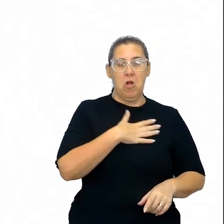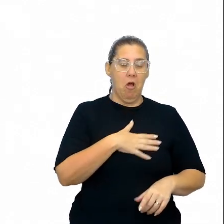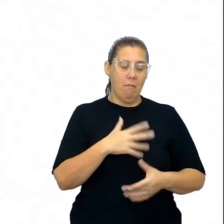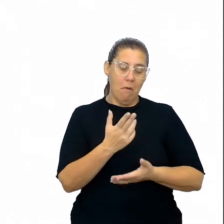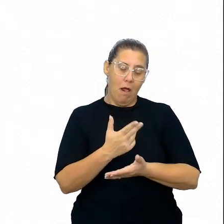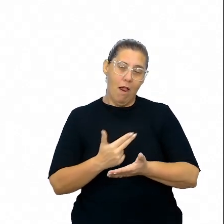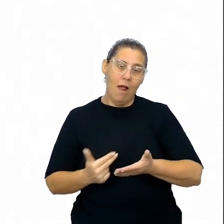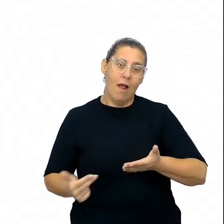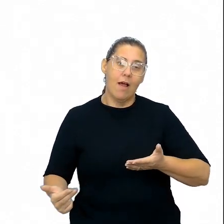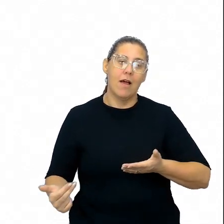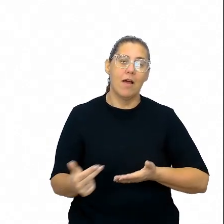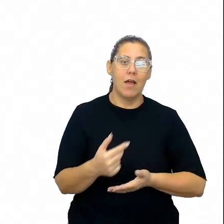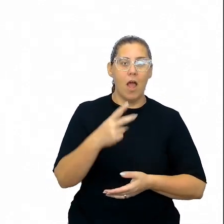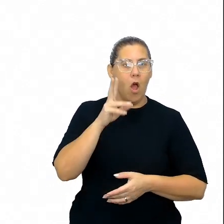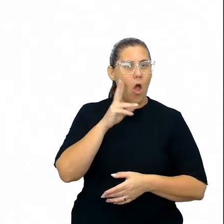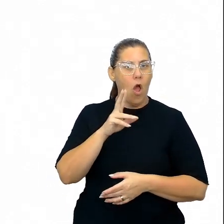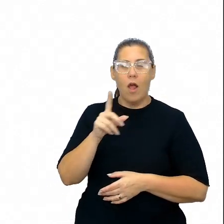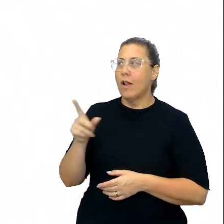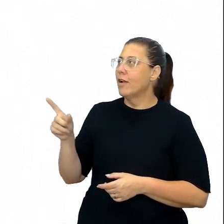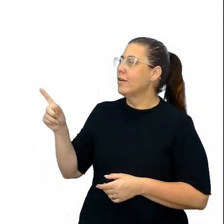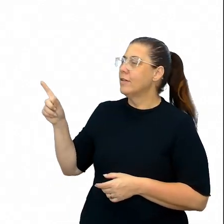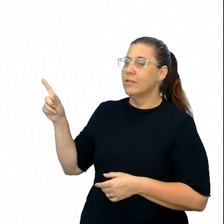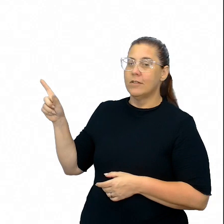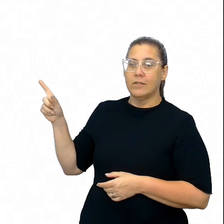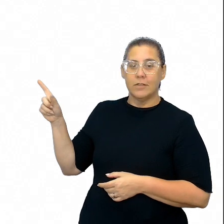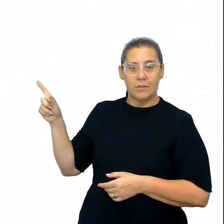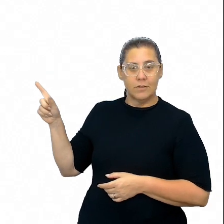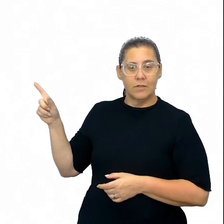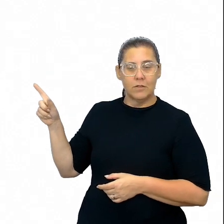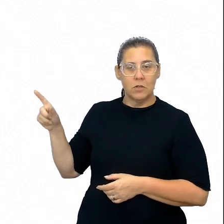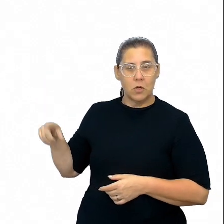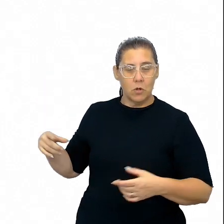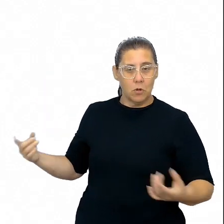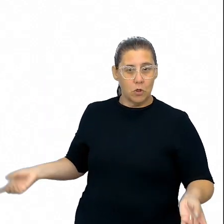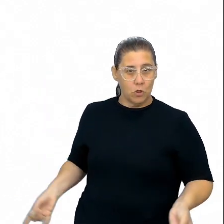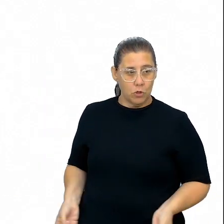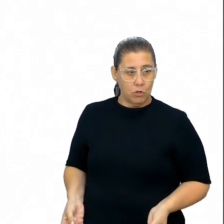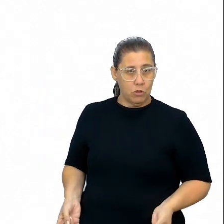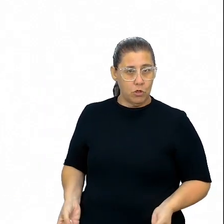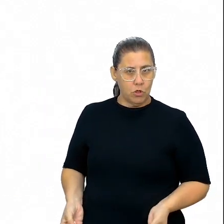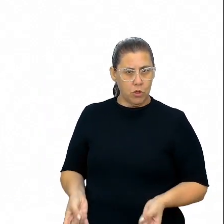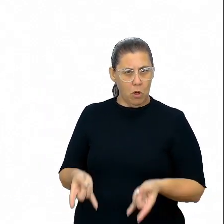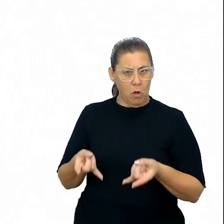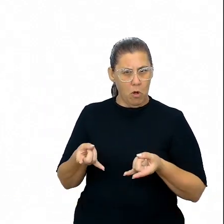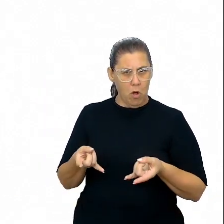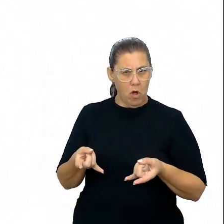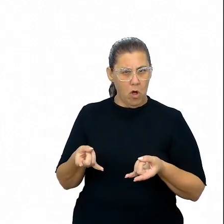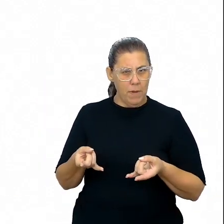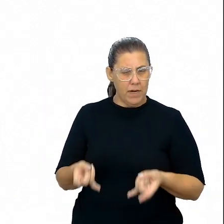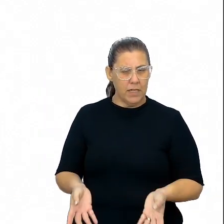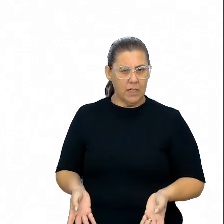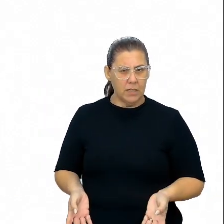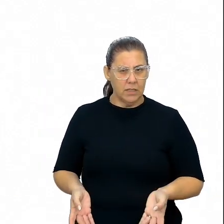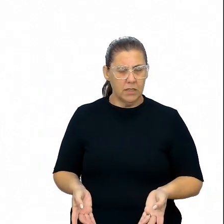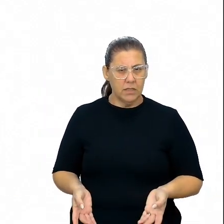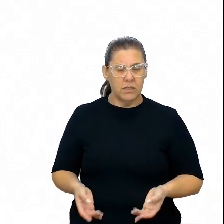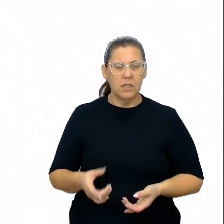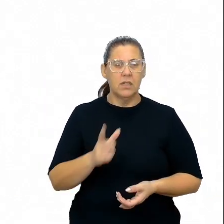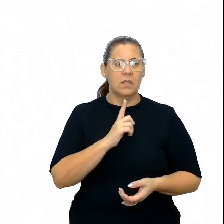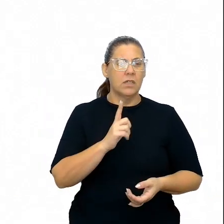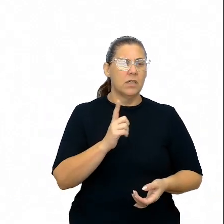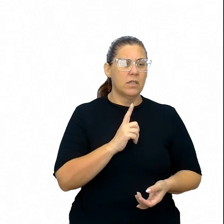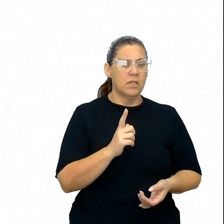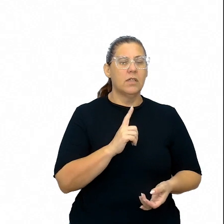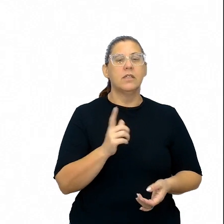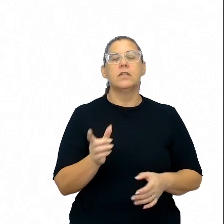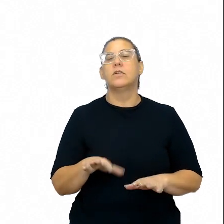desenhos animados, olha, lembra aquele inimigo do Homem-Aranha, o Dr. Octópodos? O que era a característica dele? Aí alguns falam, tinha